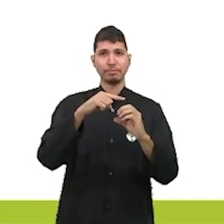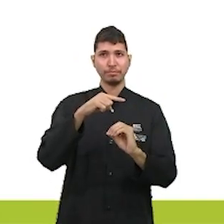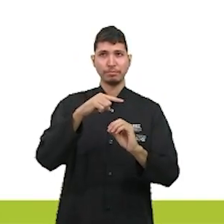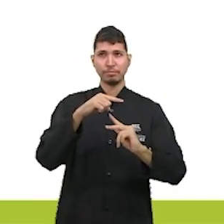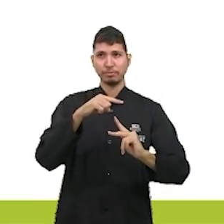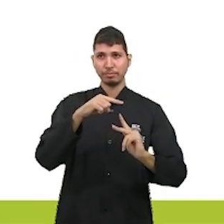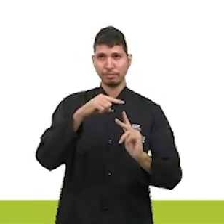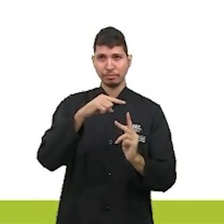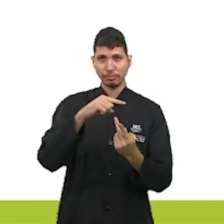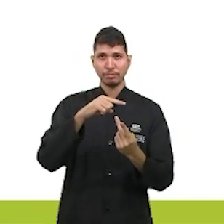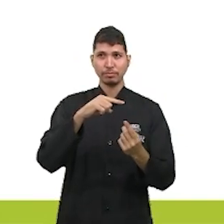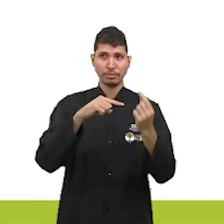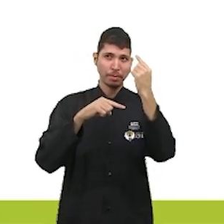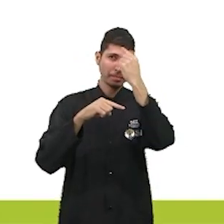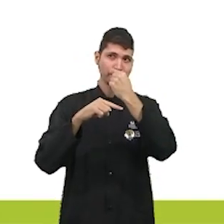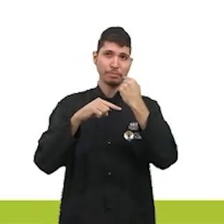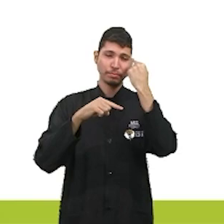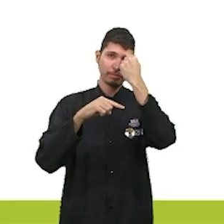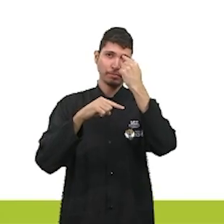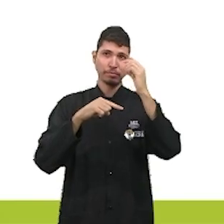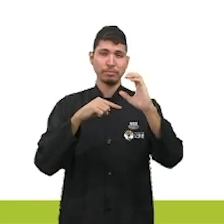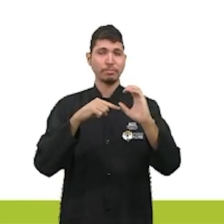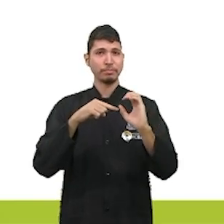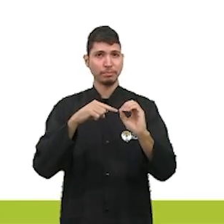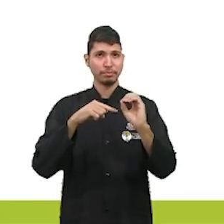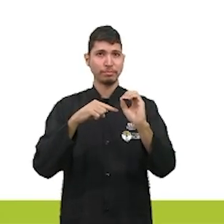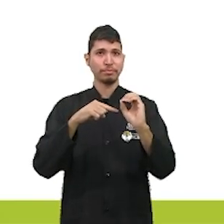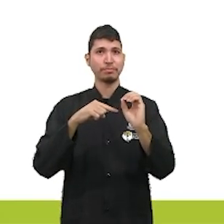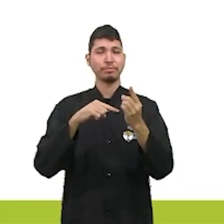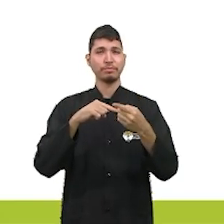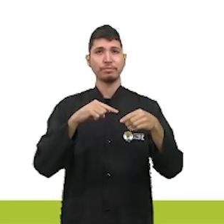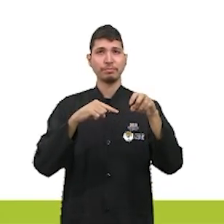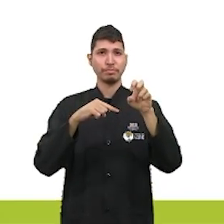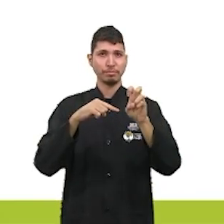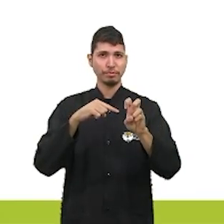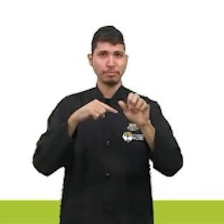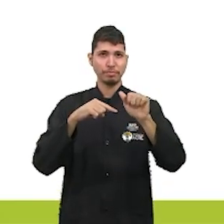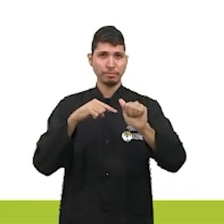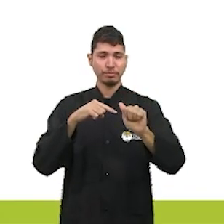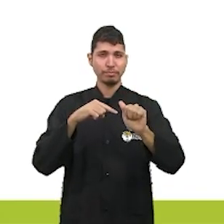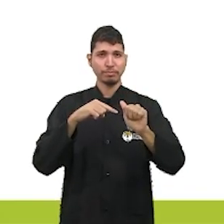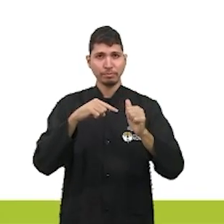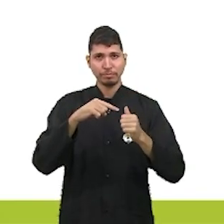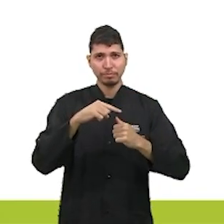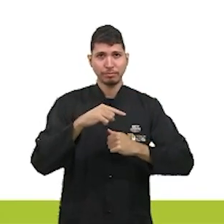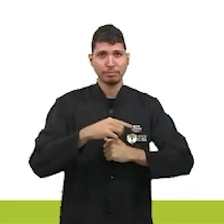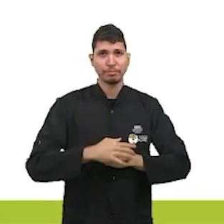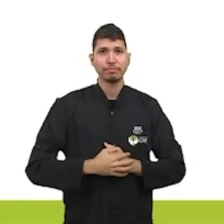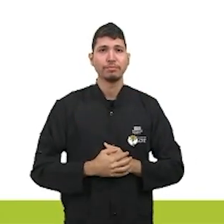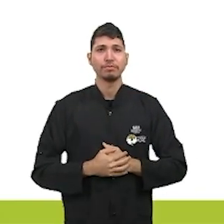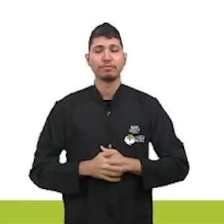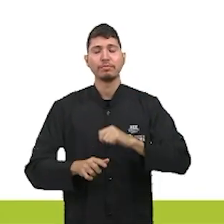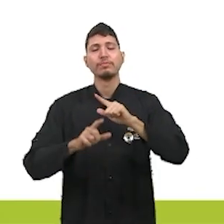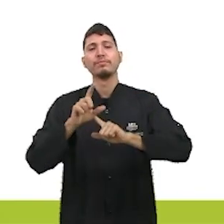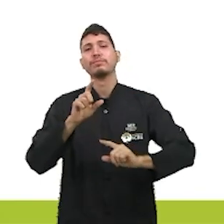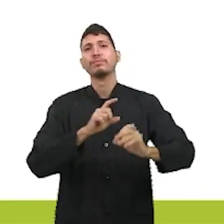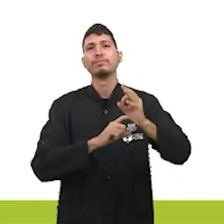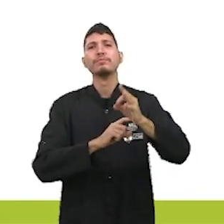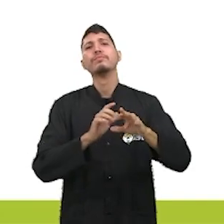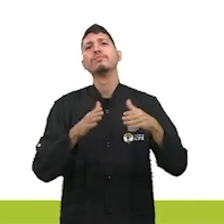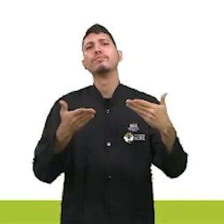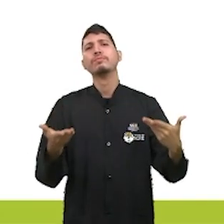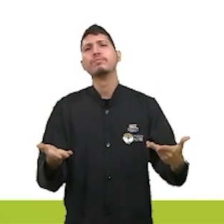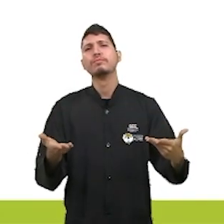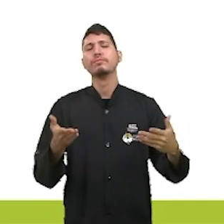divisão, que eu vou ter o quê? 0,5 amperes, né? E aí qual a nossa alternativa então? Que vai